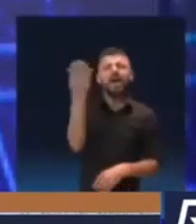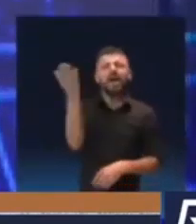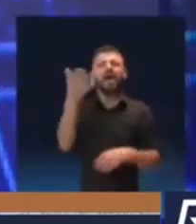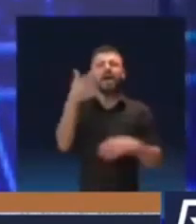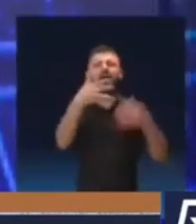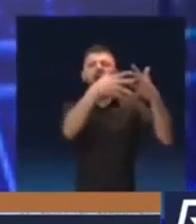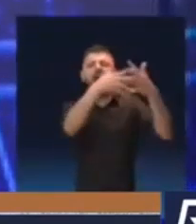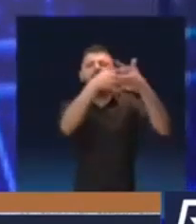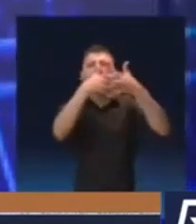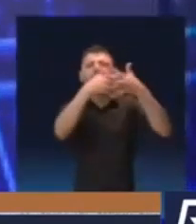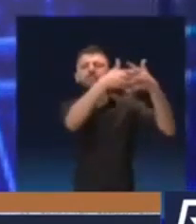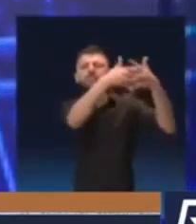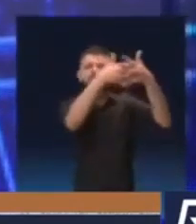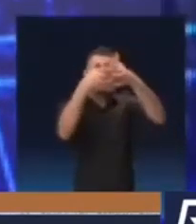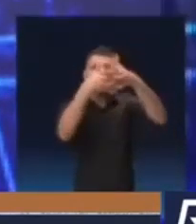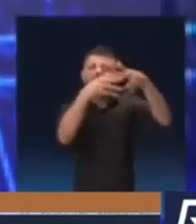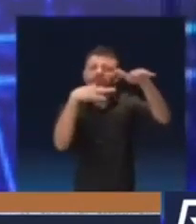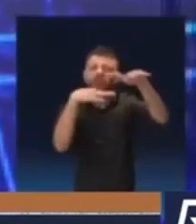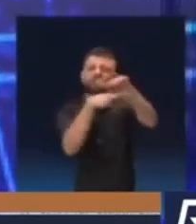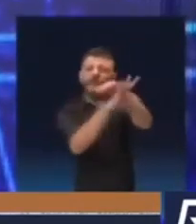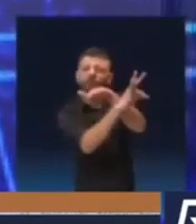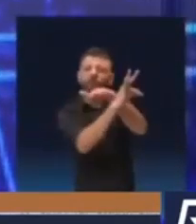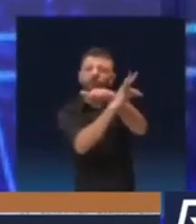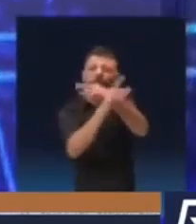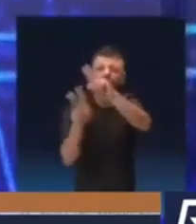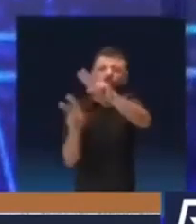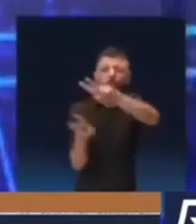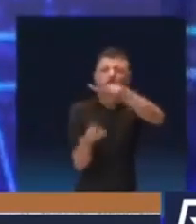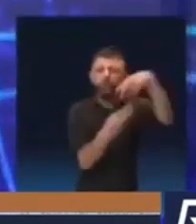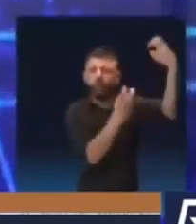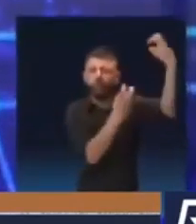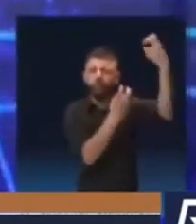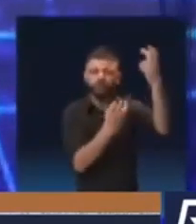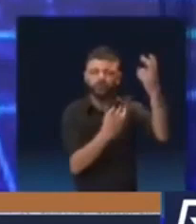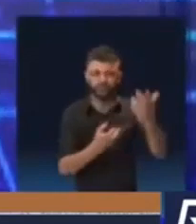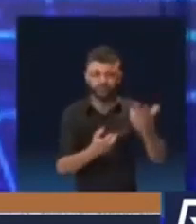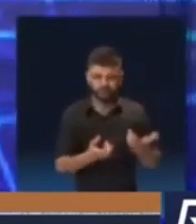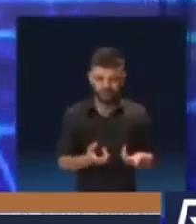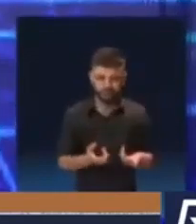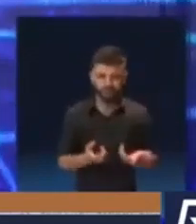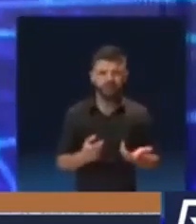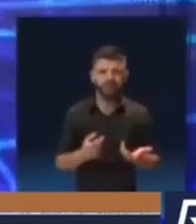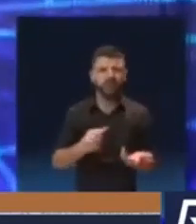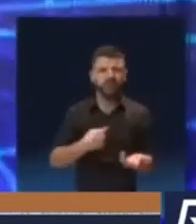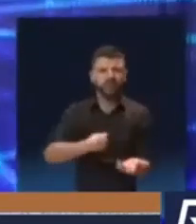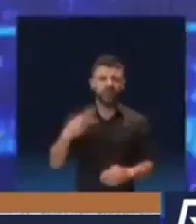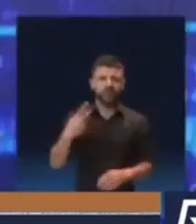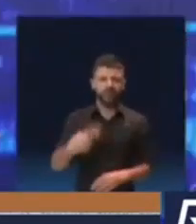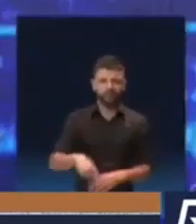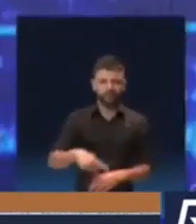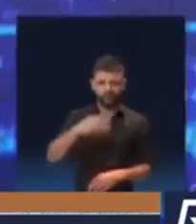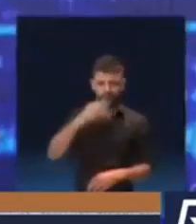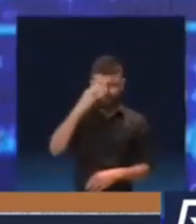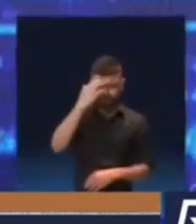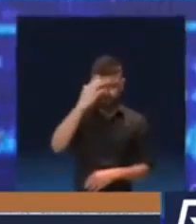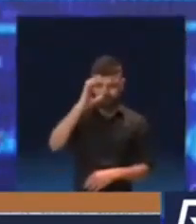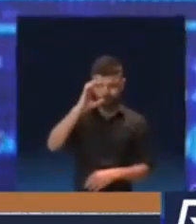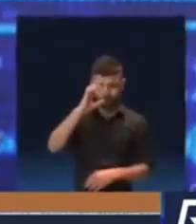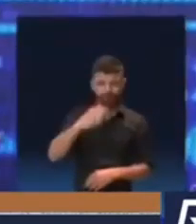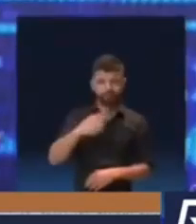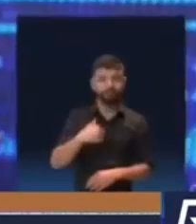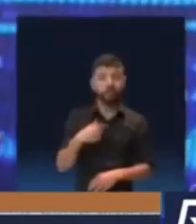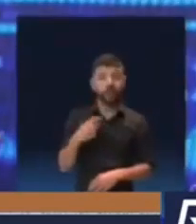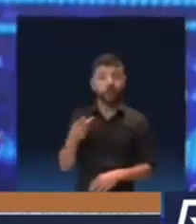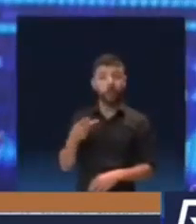80 anos, a gente já sente na voz dele, na forma com que ele fala, já não tem mais toda aquela energia. Mas ele